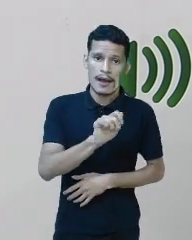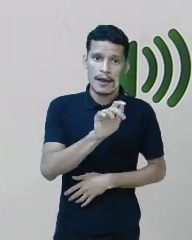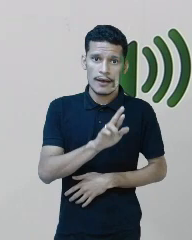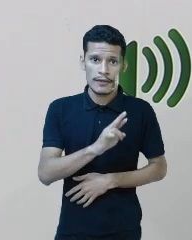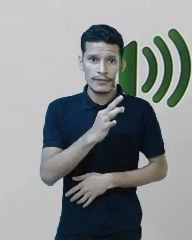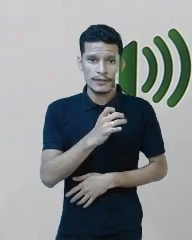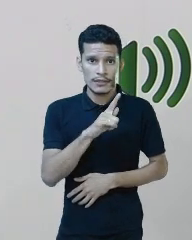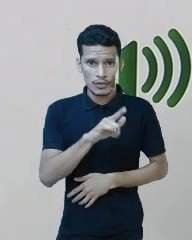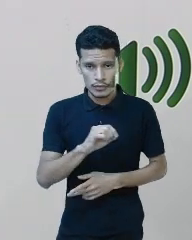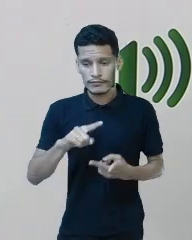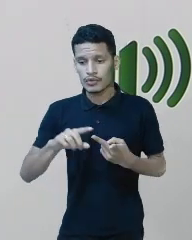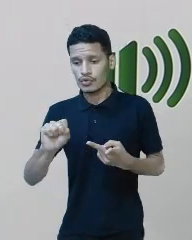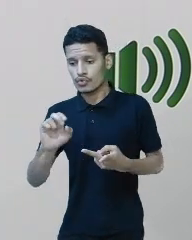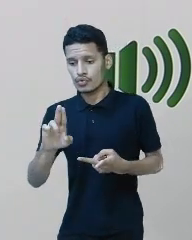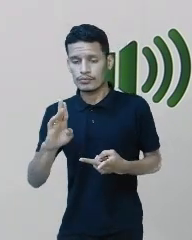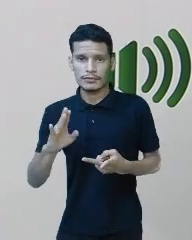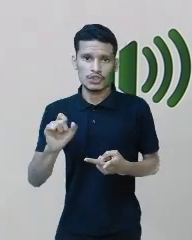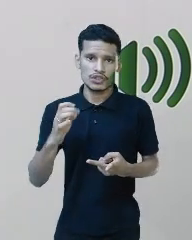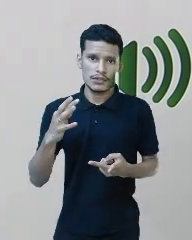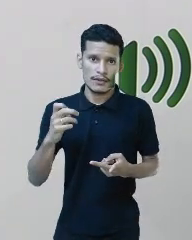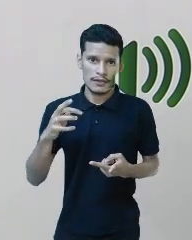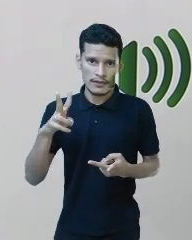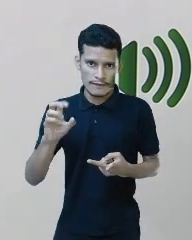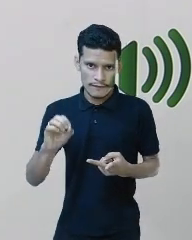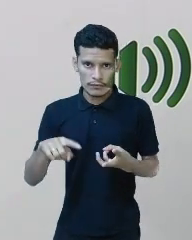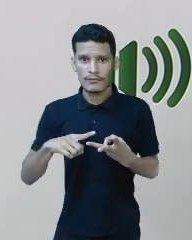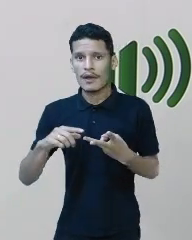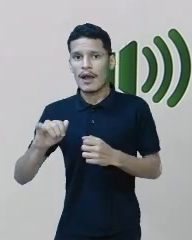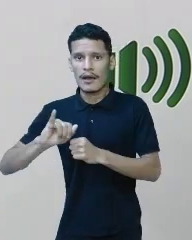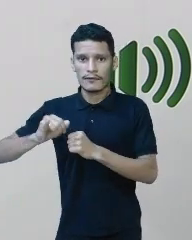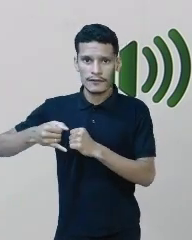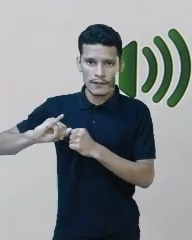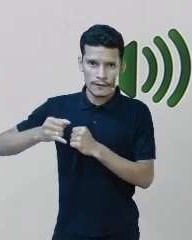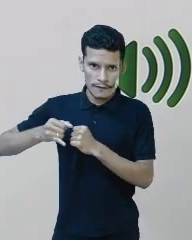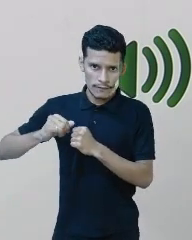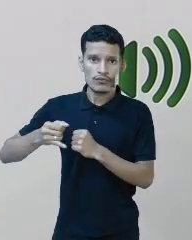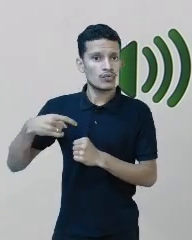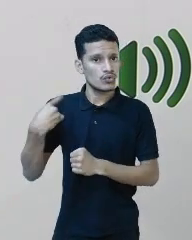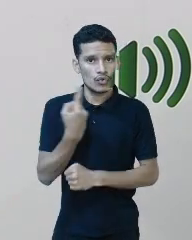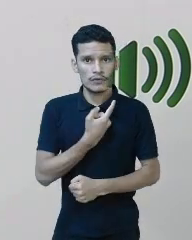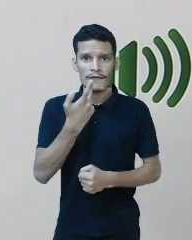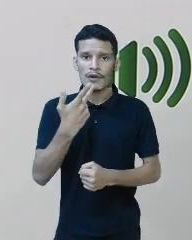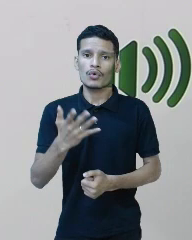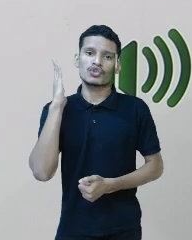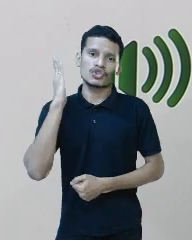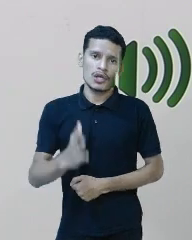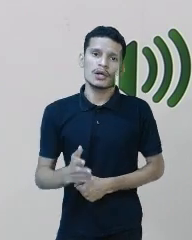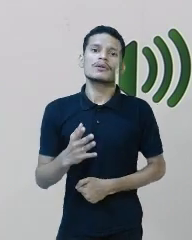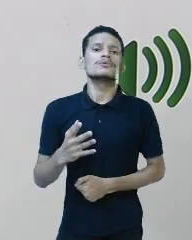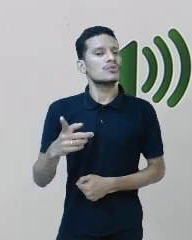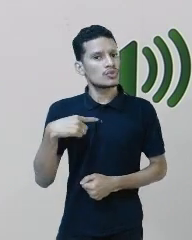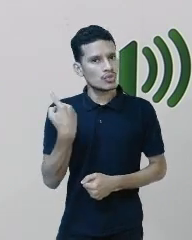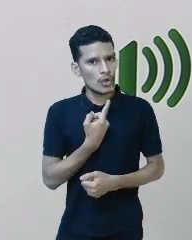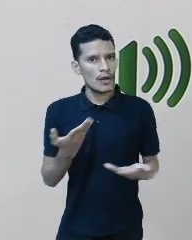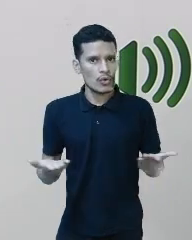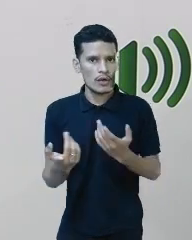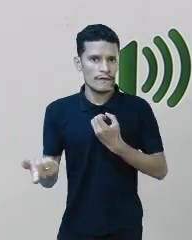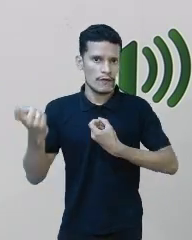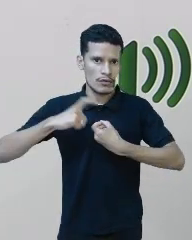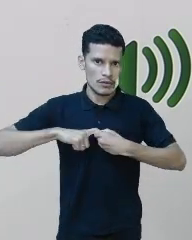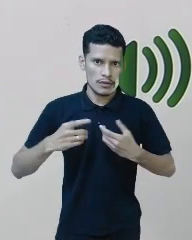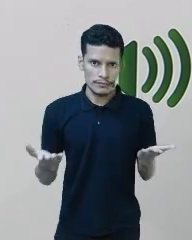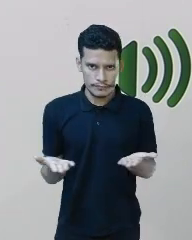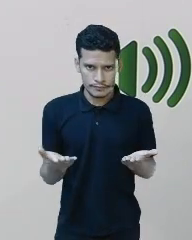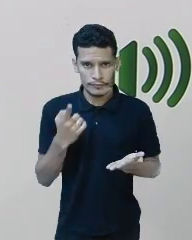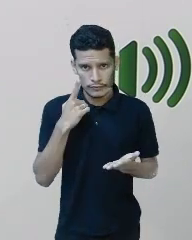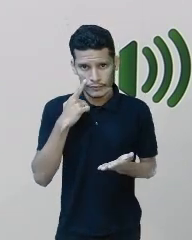substantivos e o adjetivo. A gente falou um pouquinho sobre isso antes, Vamos retomando agora, tá? A gente vai